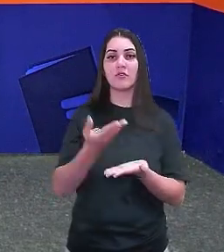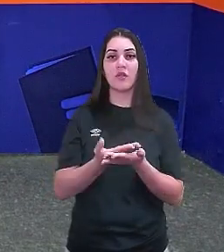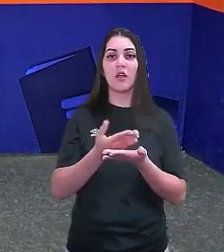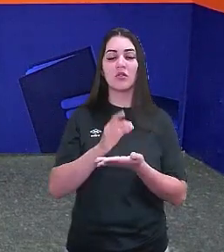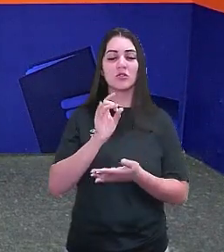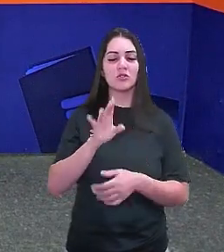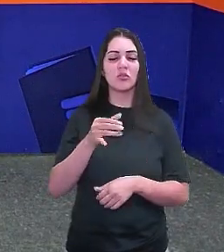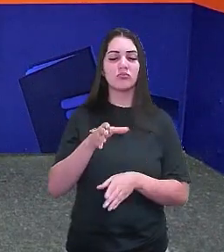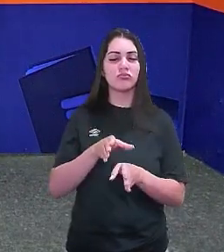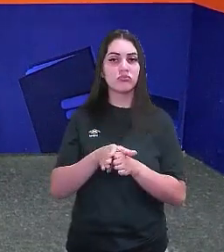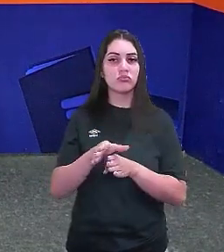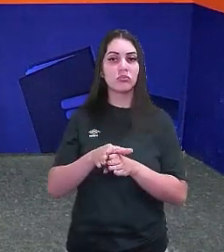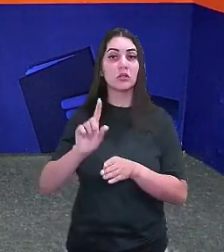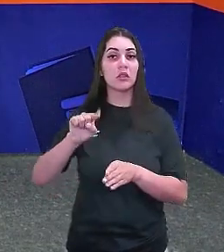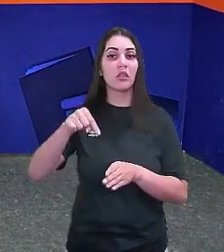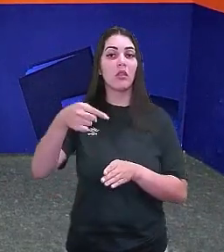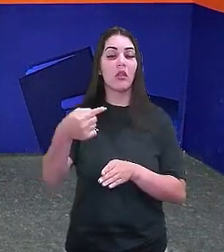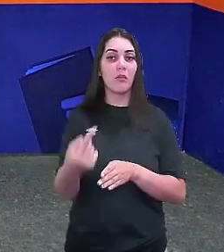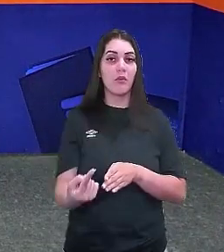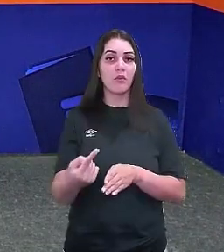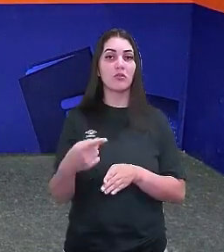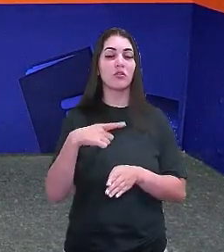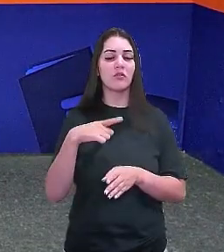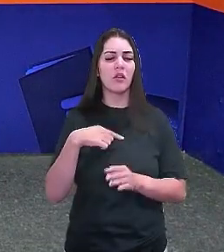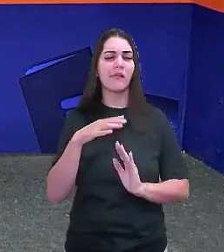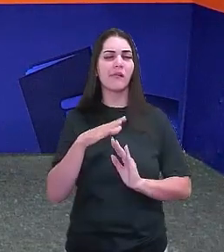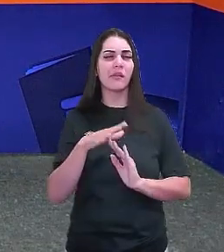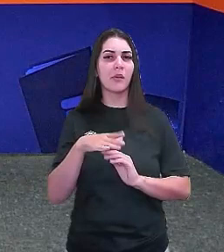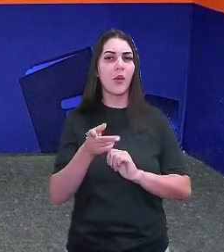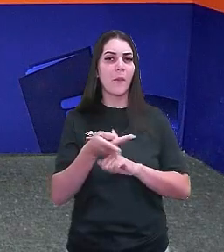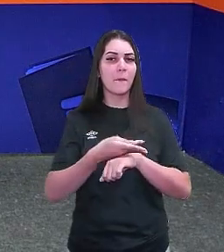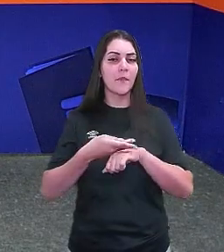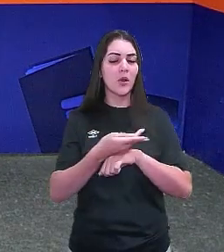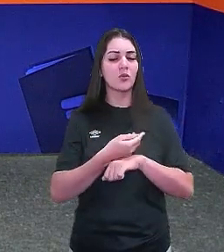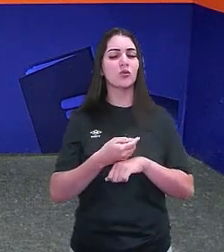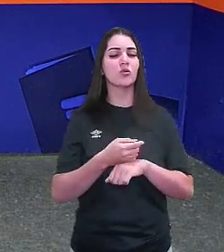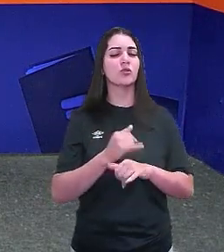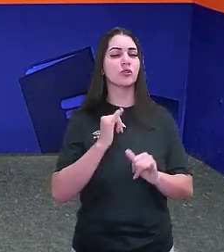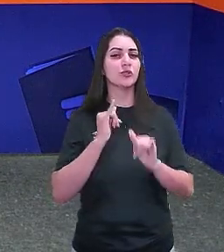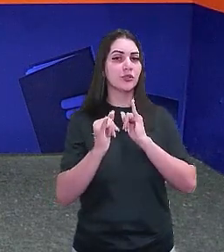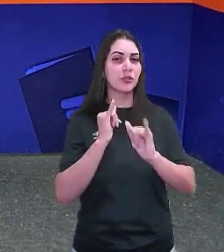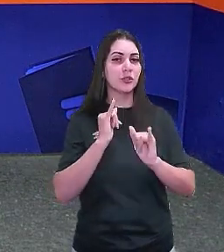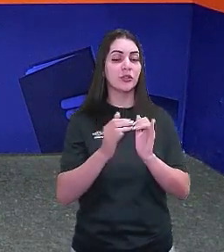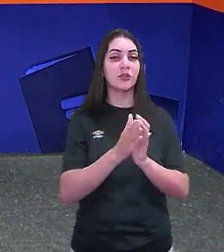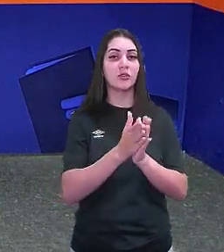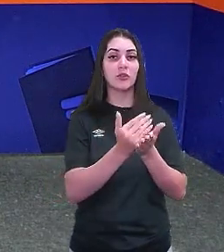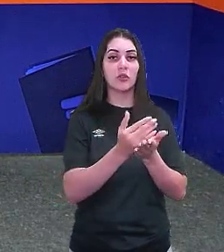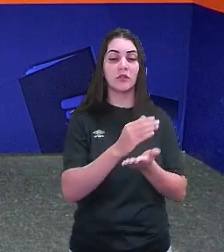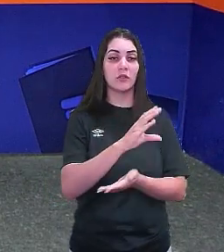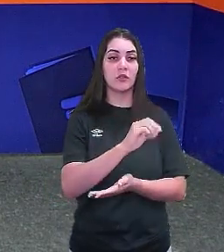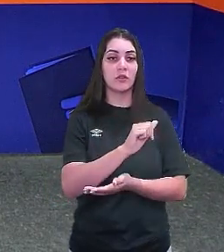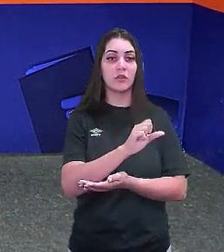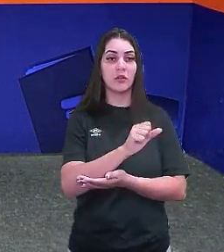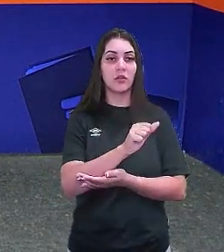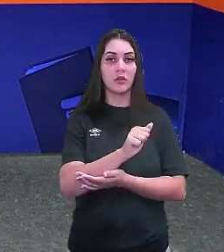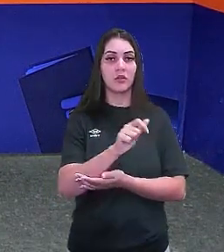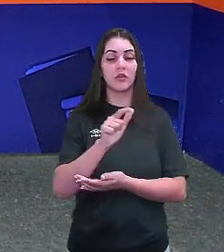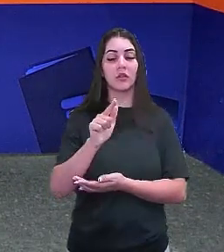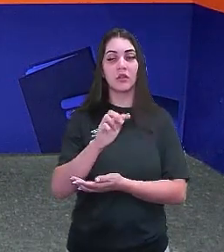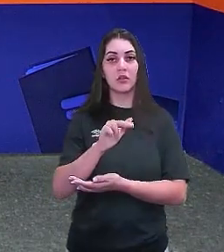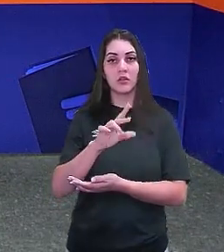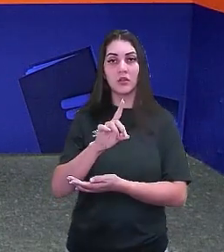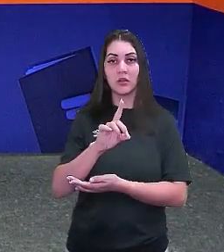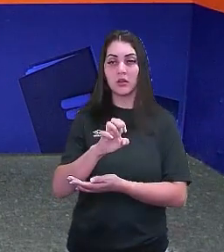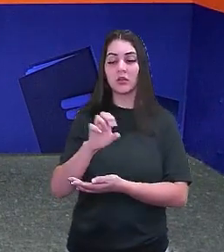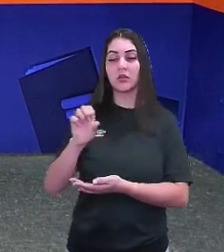dica. Depois, quando vocês tiverem um tempinho, vocês procurem na internet o livro A Casa Grande e Os Sertões. Tenho